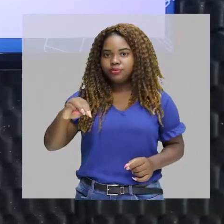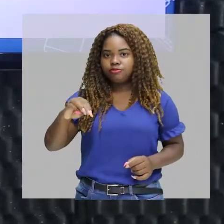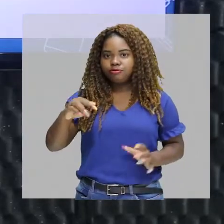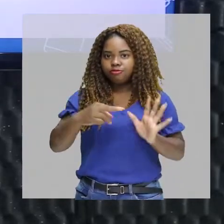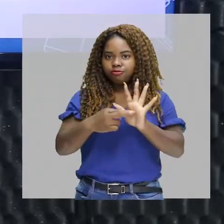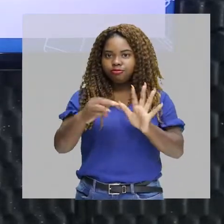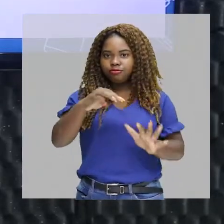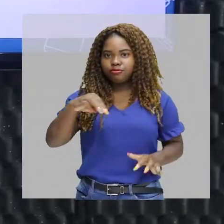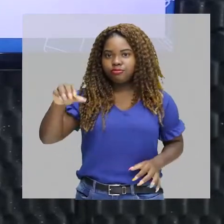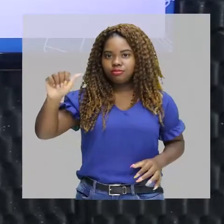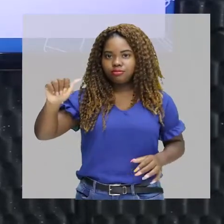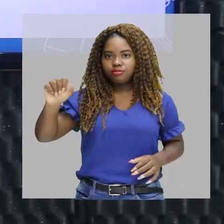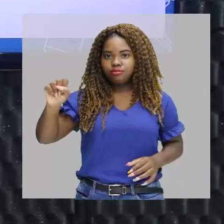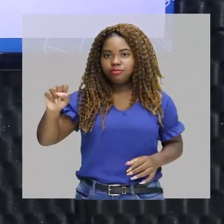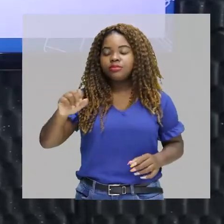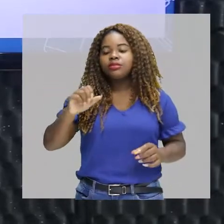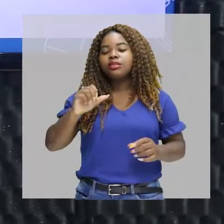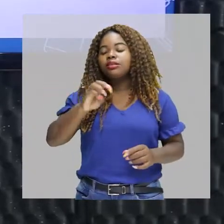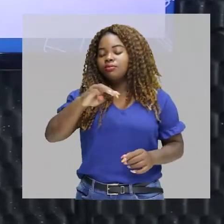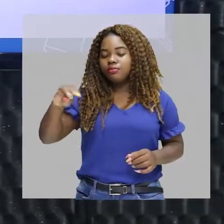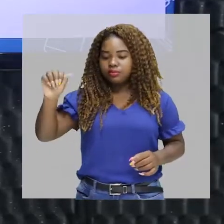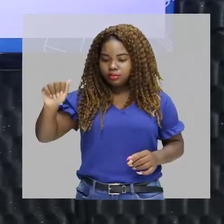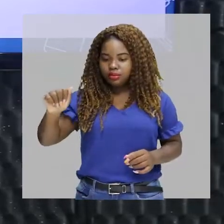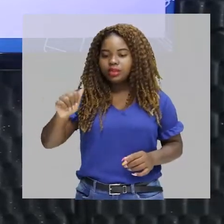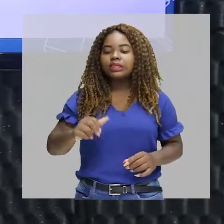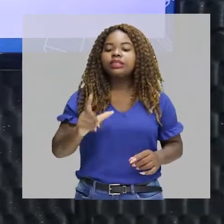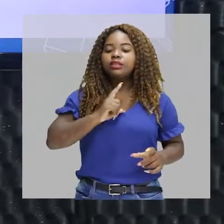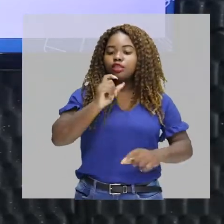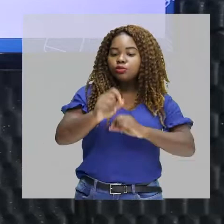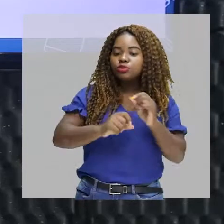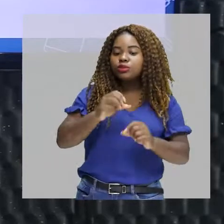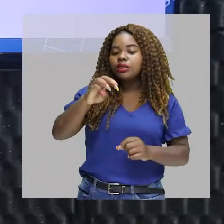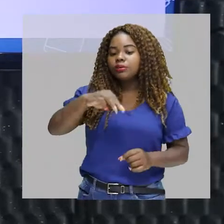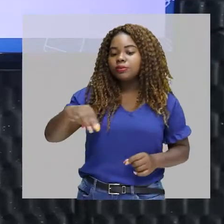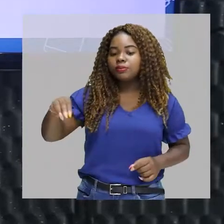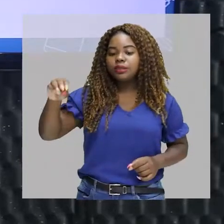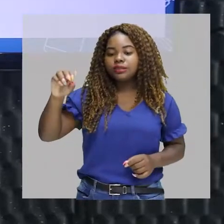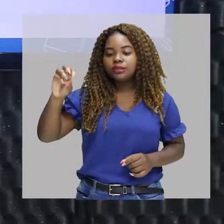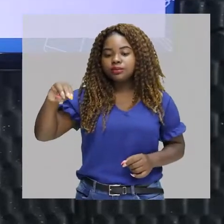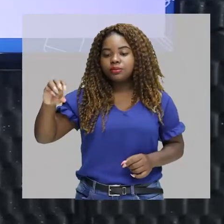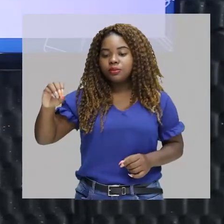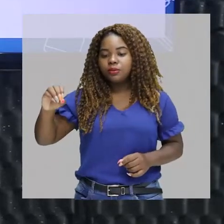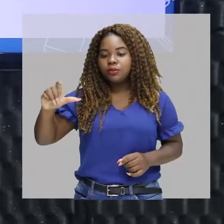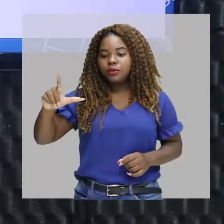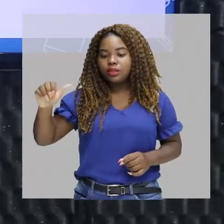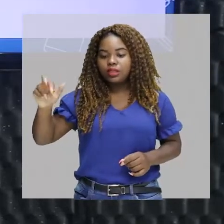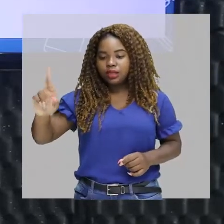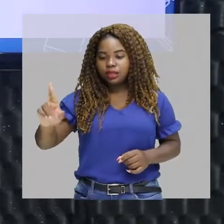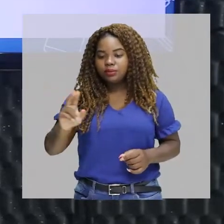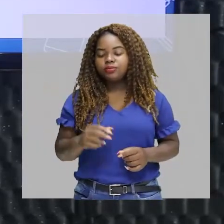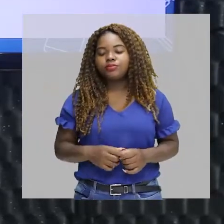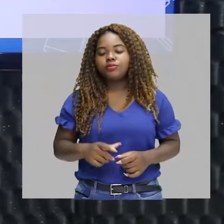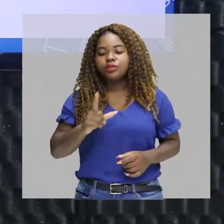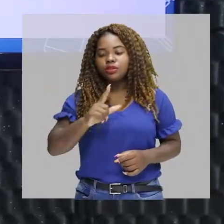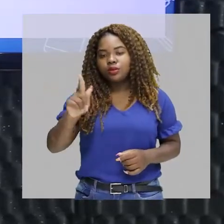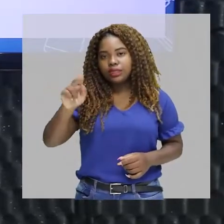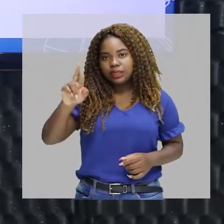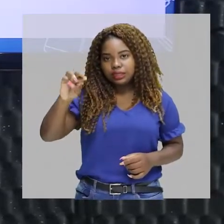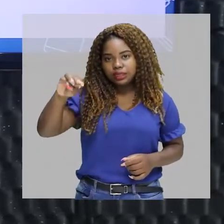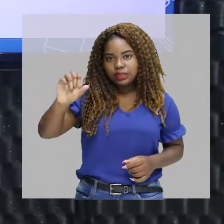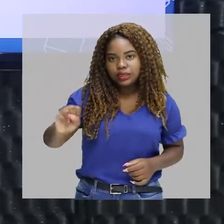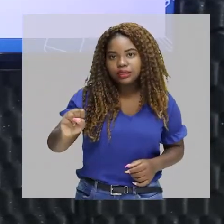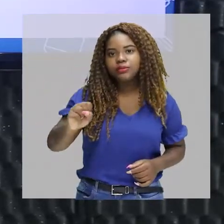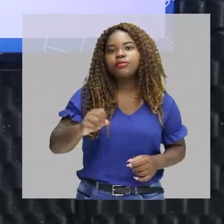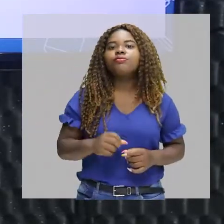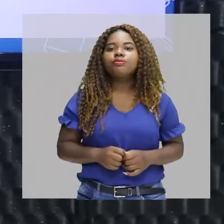massa molar. E essa massa molar ela vai ser expressa em gramas. Então, a massa molar é